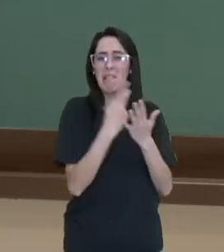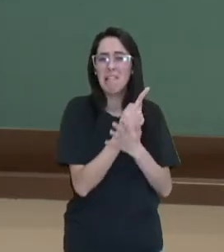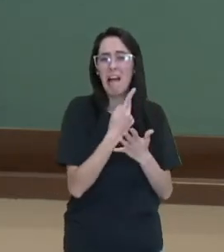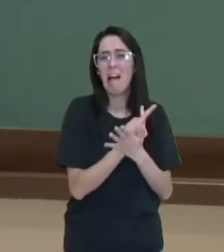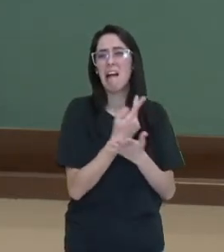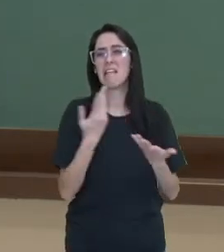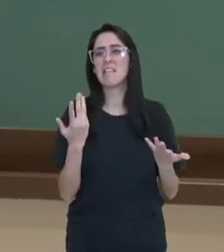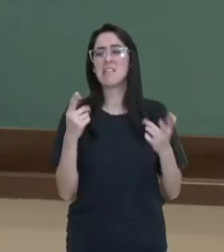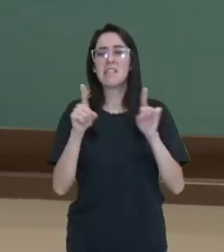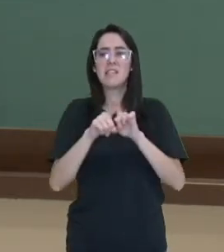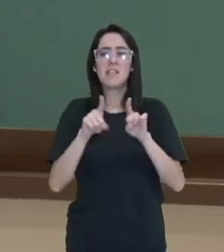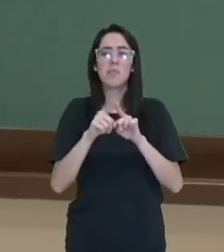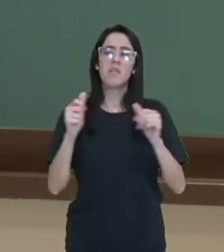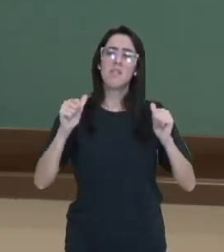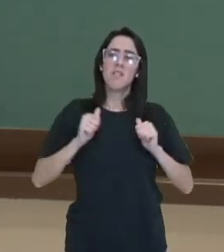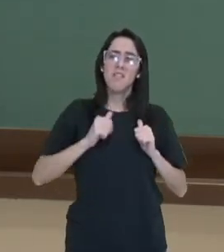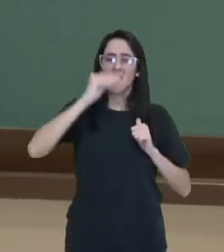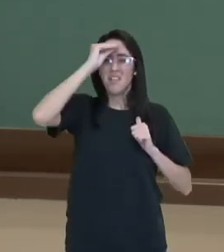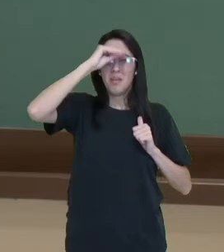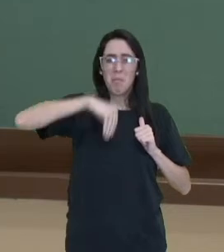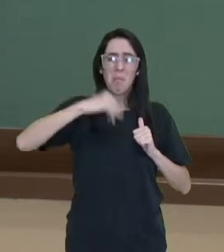O sedentarismo podem